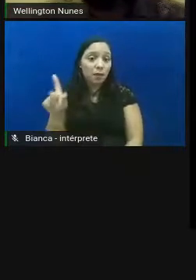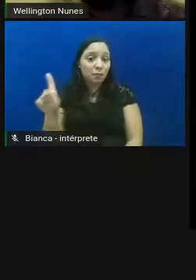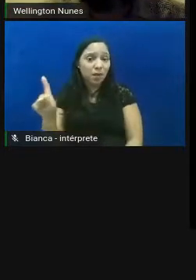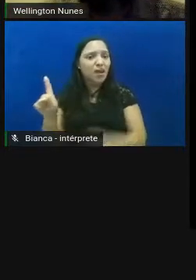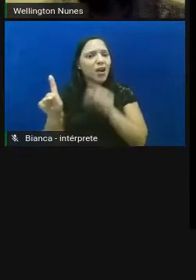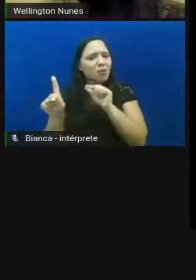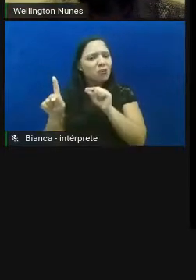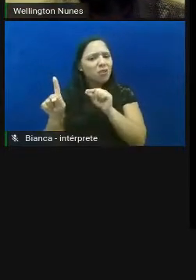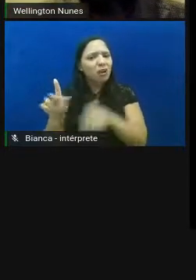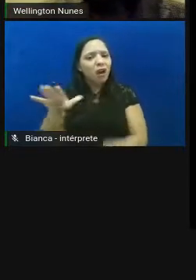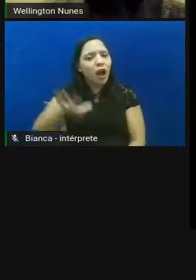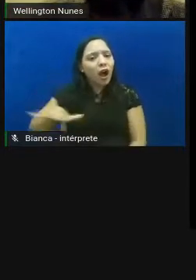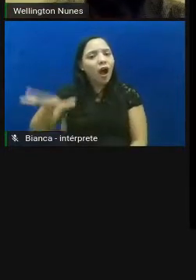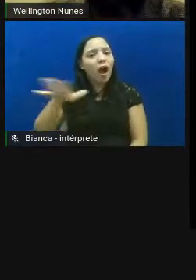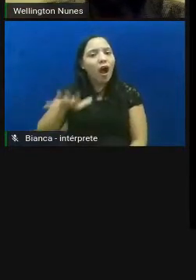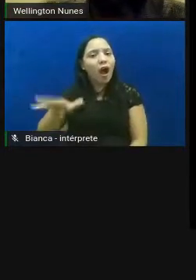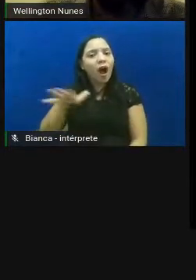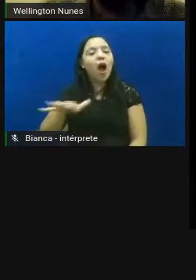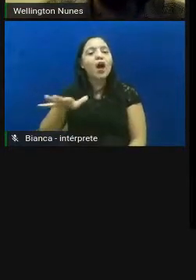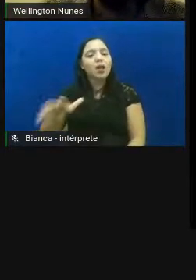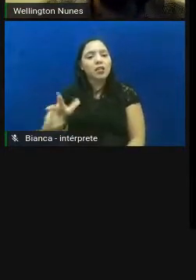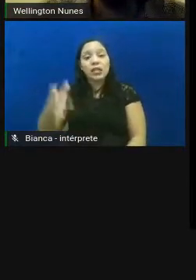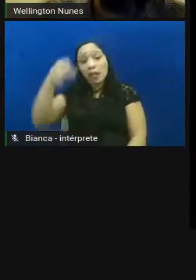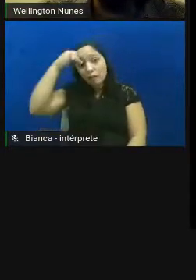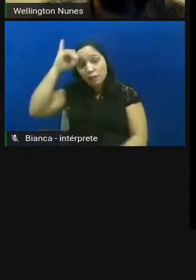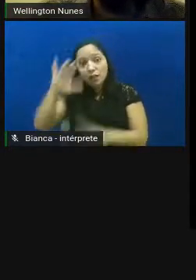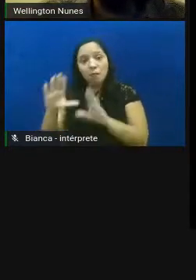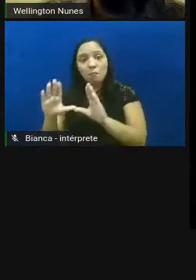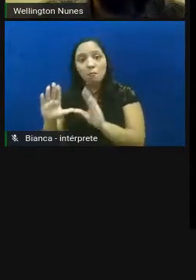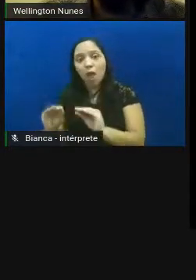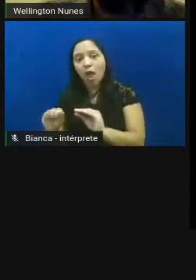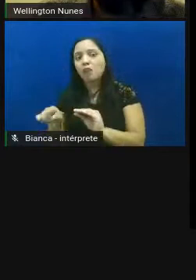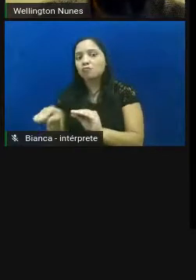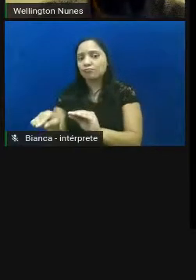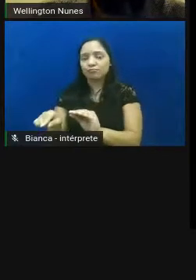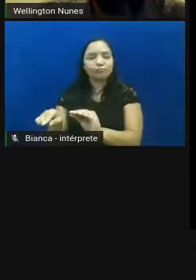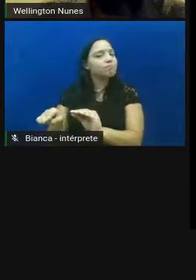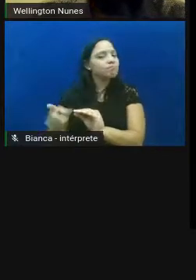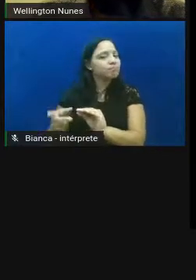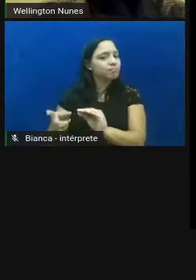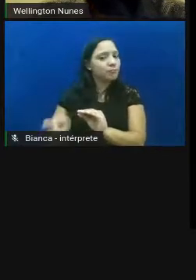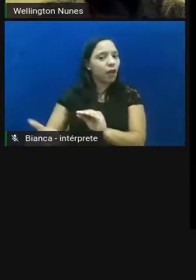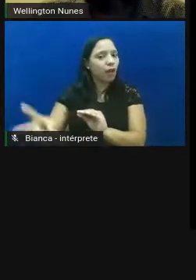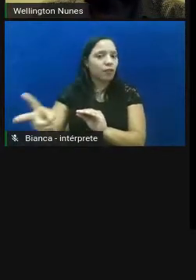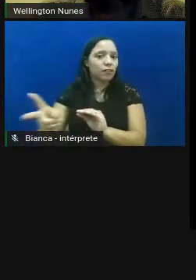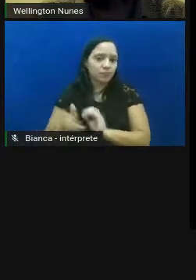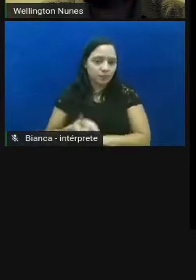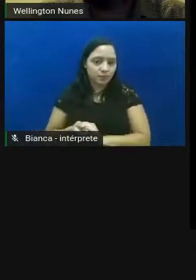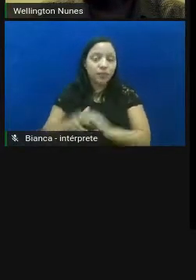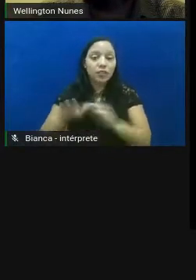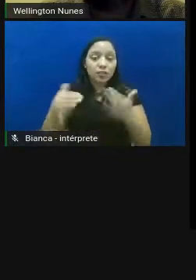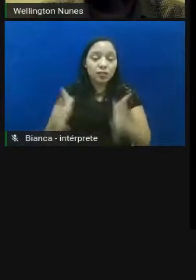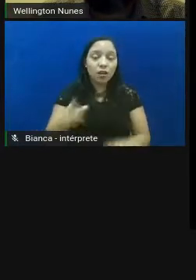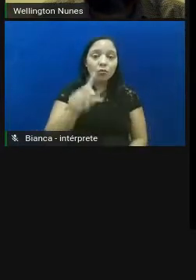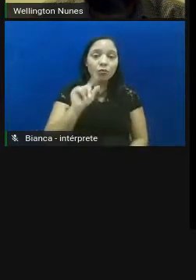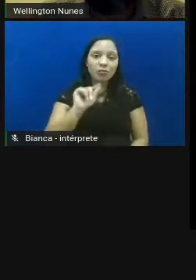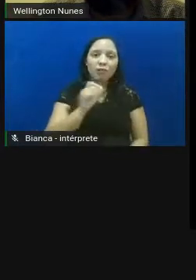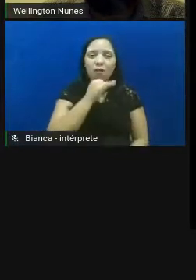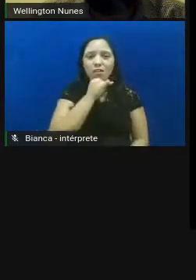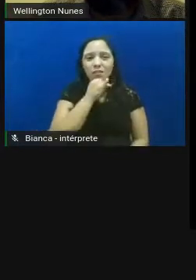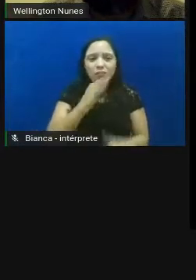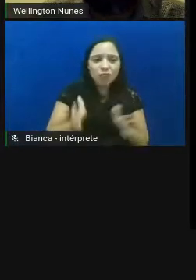foram um raio de 50 metros para as nascentes, 30 metros ao longo dos rios e alguns córregos como